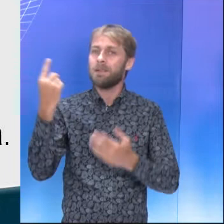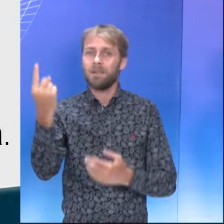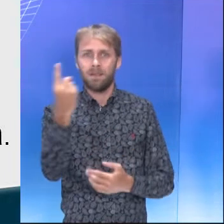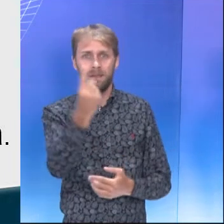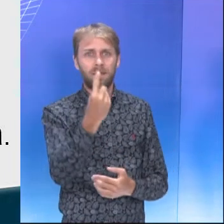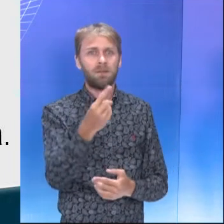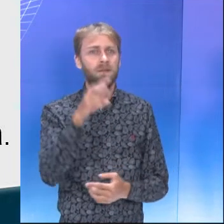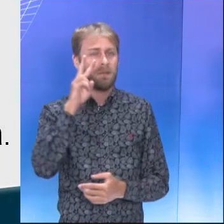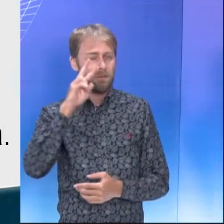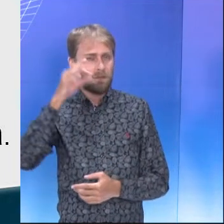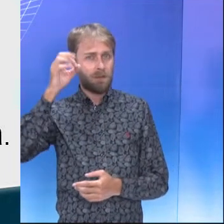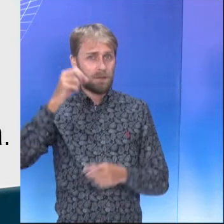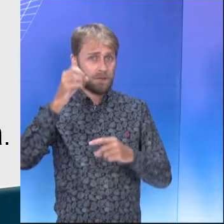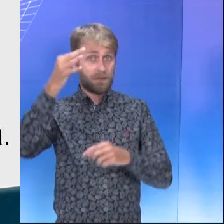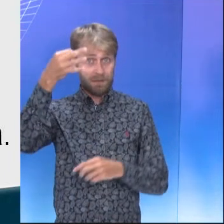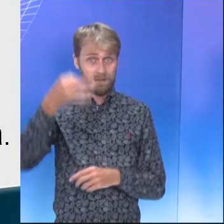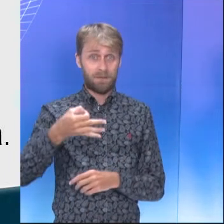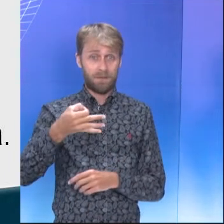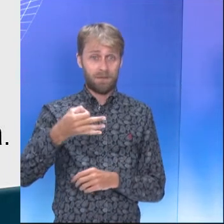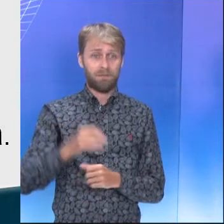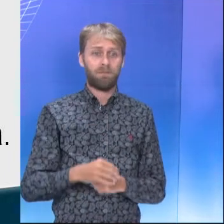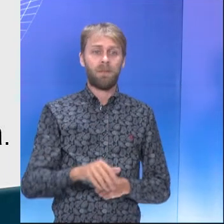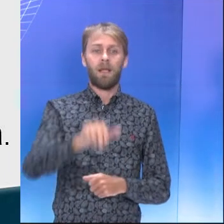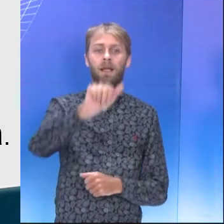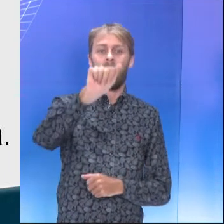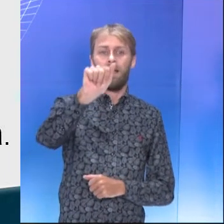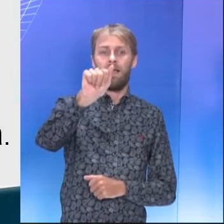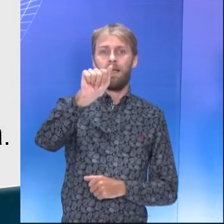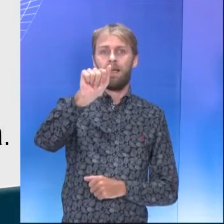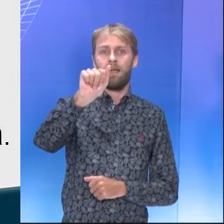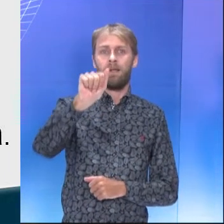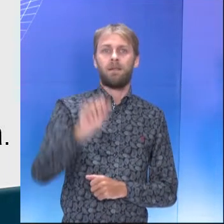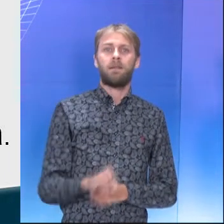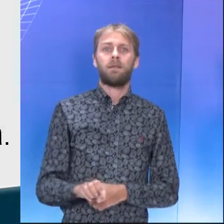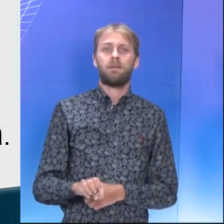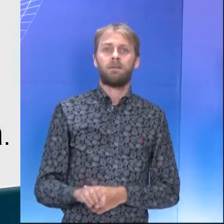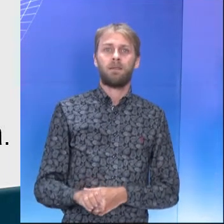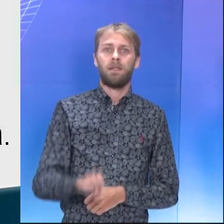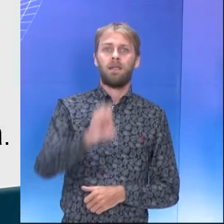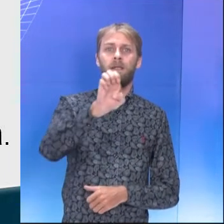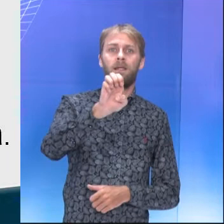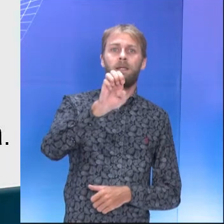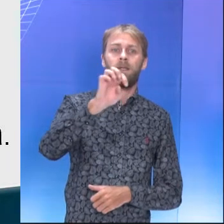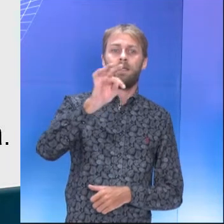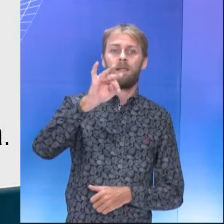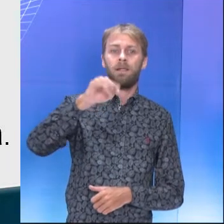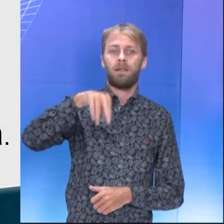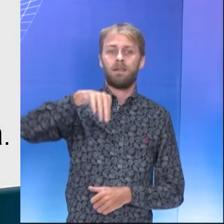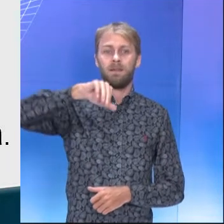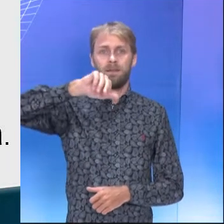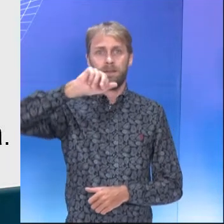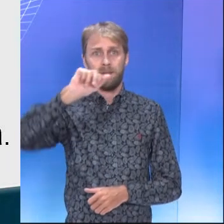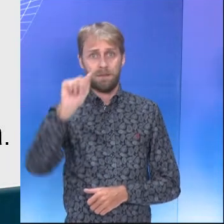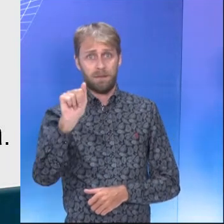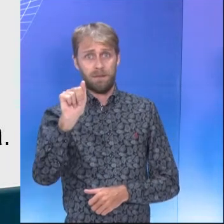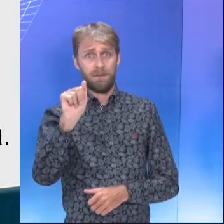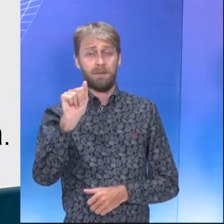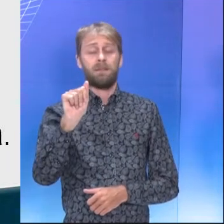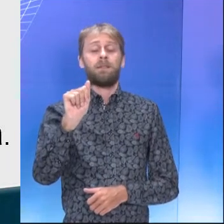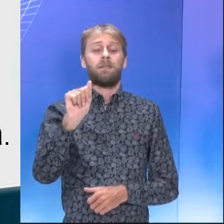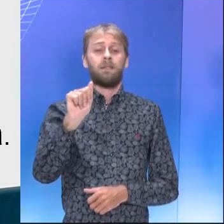alternativa e ver por que ela está correta ou não. A alternativa A. A alternativa A fala em si, então, a vinculação